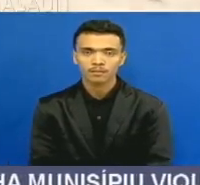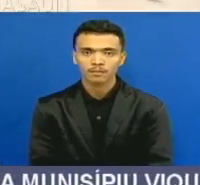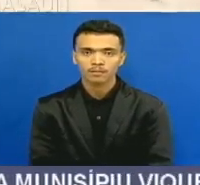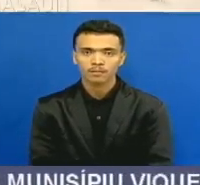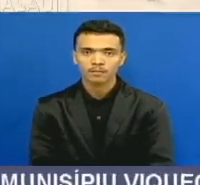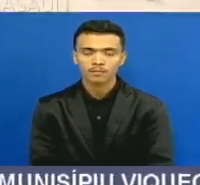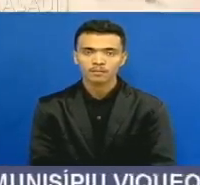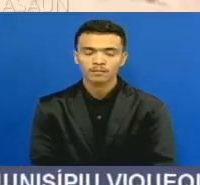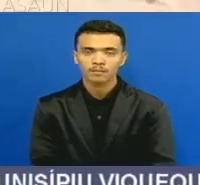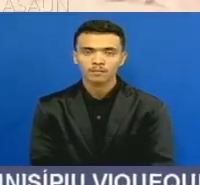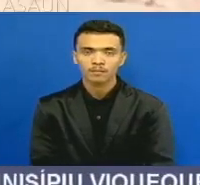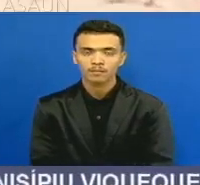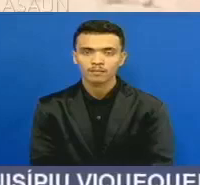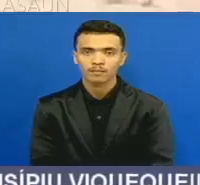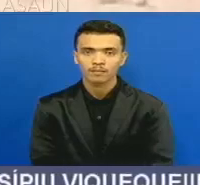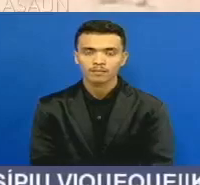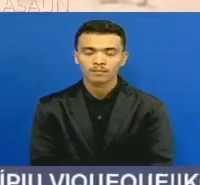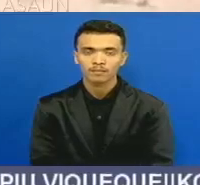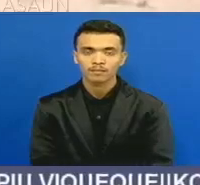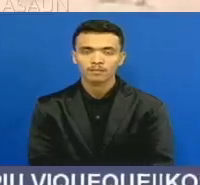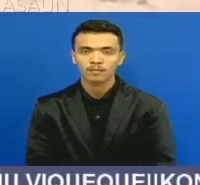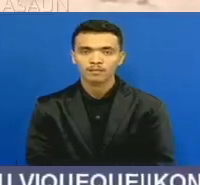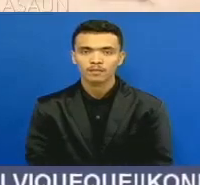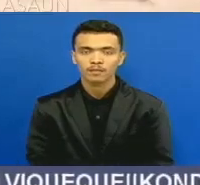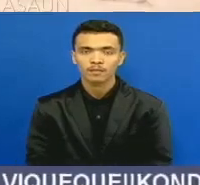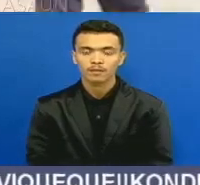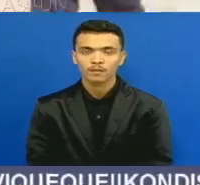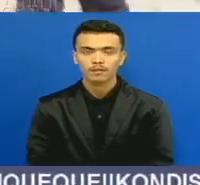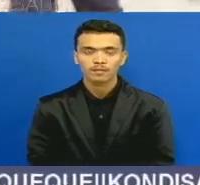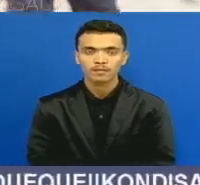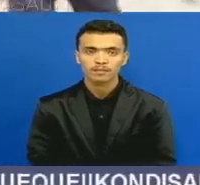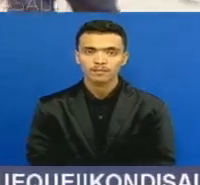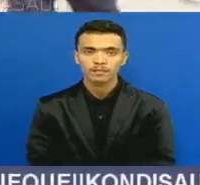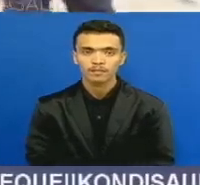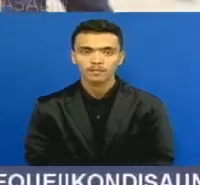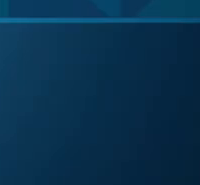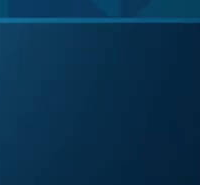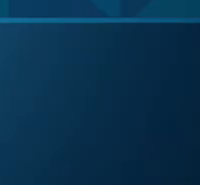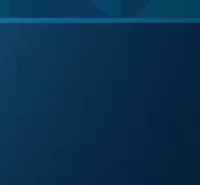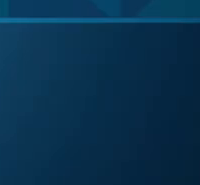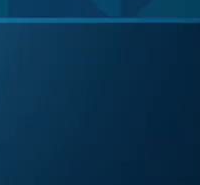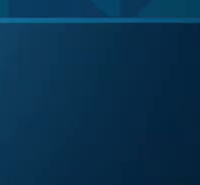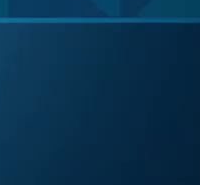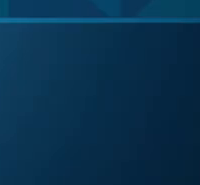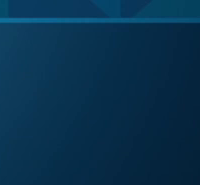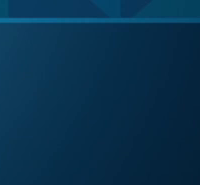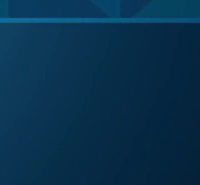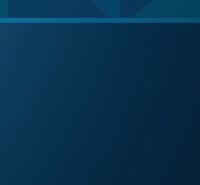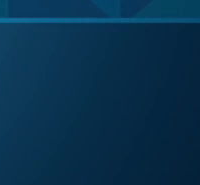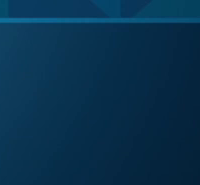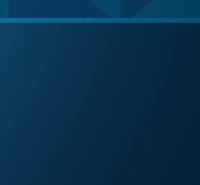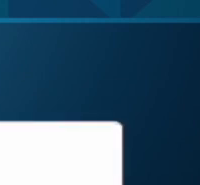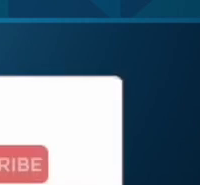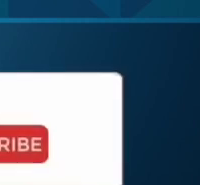Manukasa, Betulau no Fahisuei. Husi aileu Tomás Saldanha ba RTTL. Atu retang